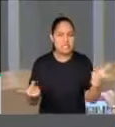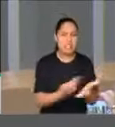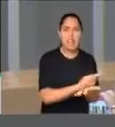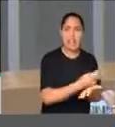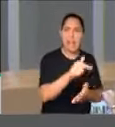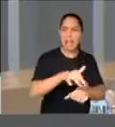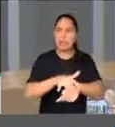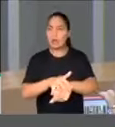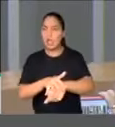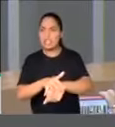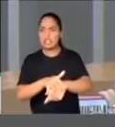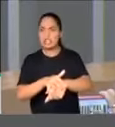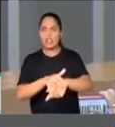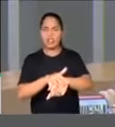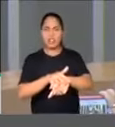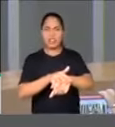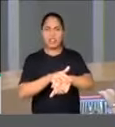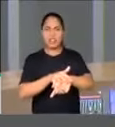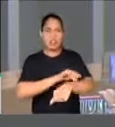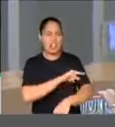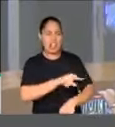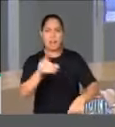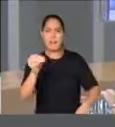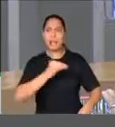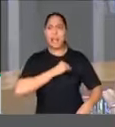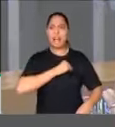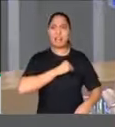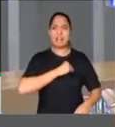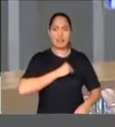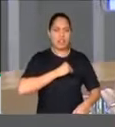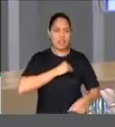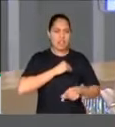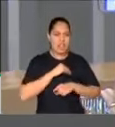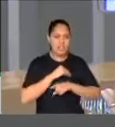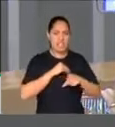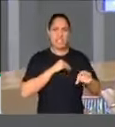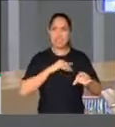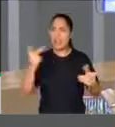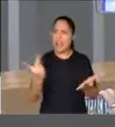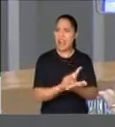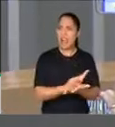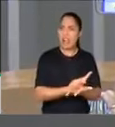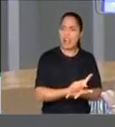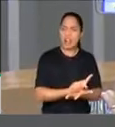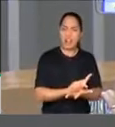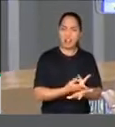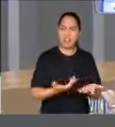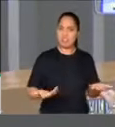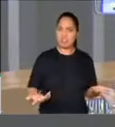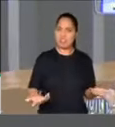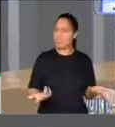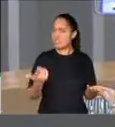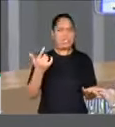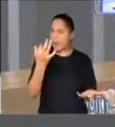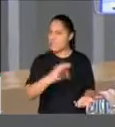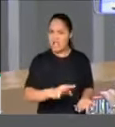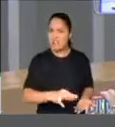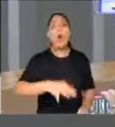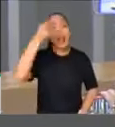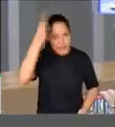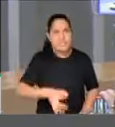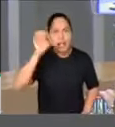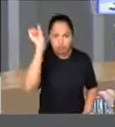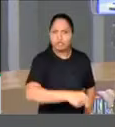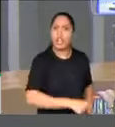Isso é uma doença. Isso é um pecado. Isso não é certo. É certo,